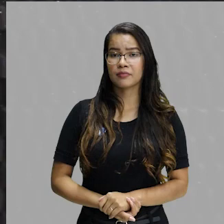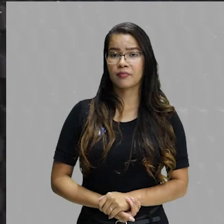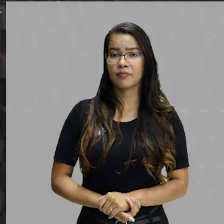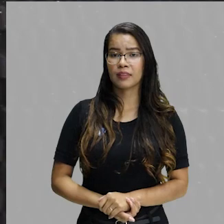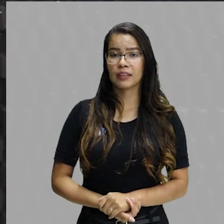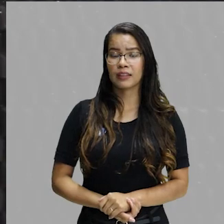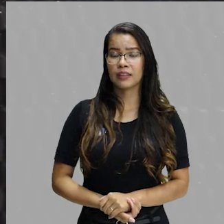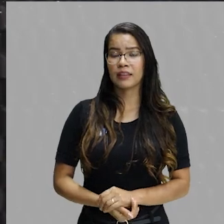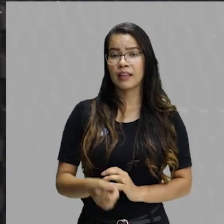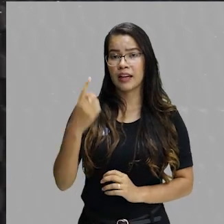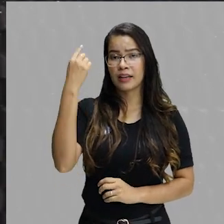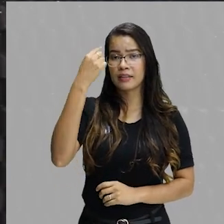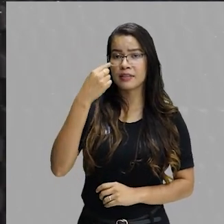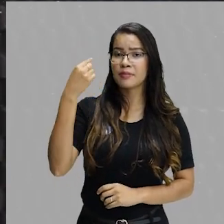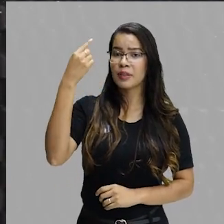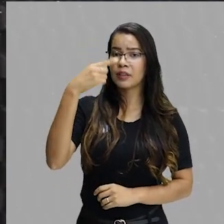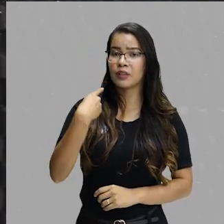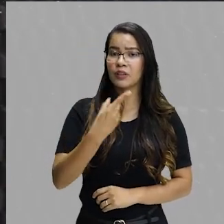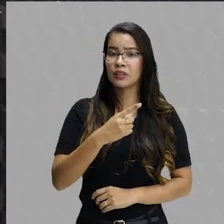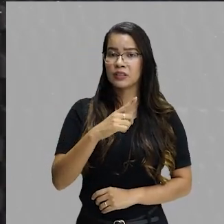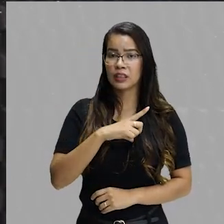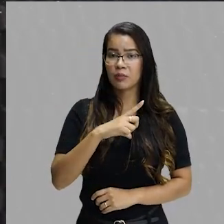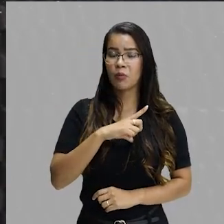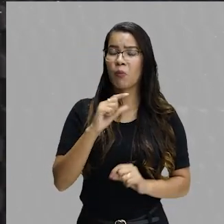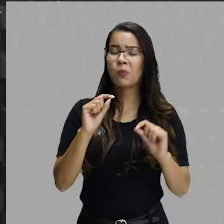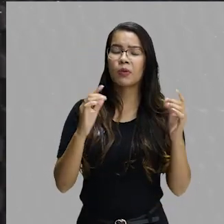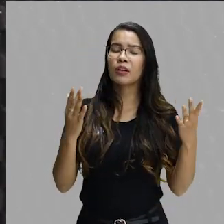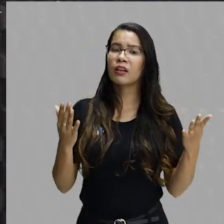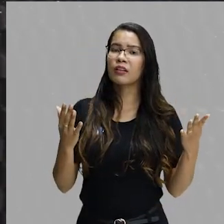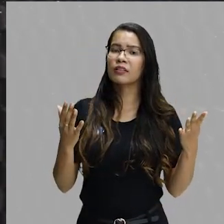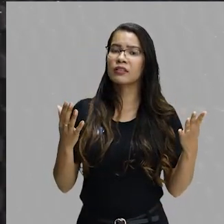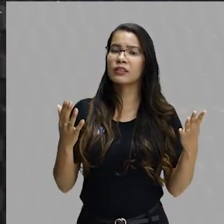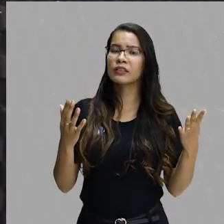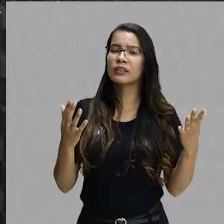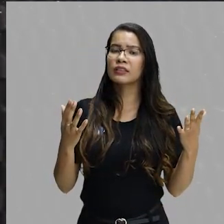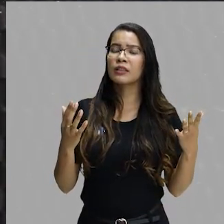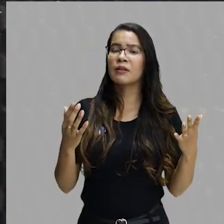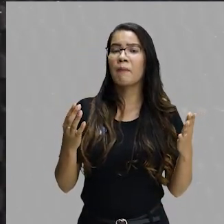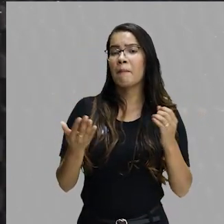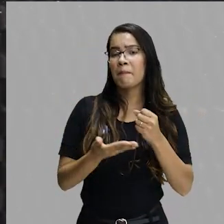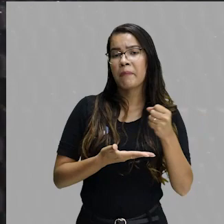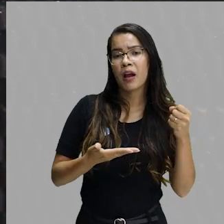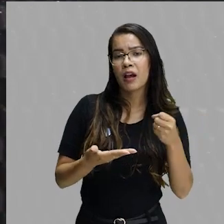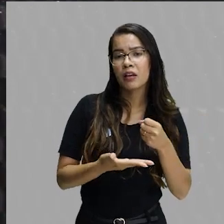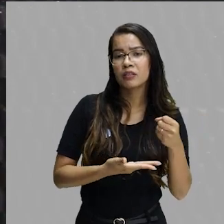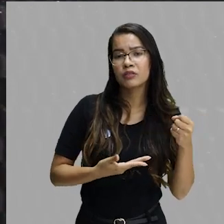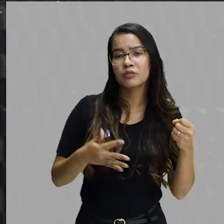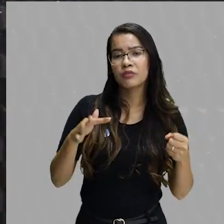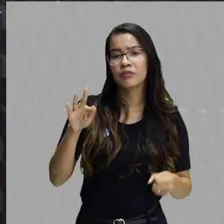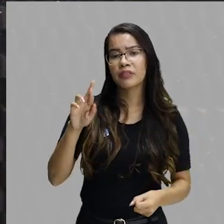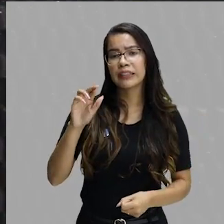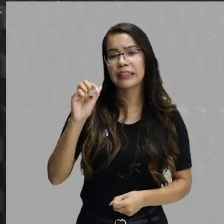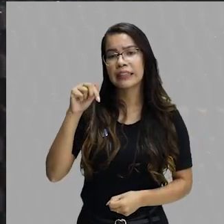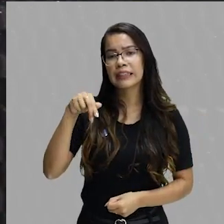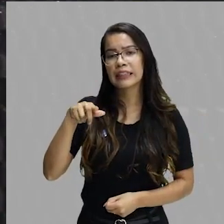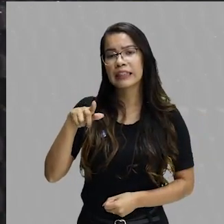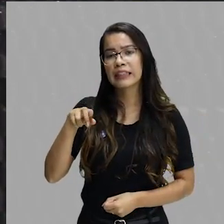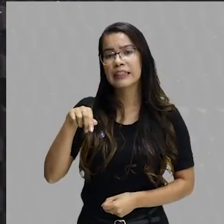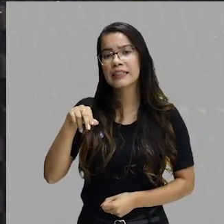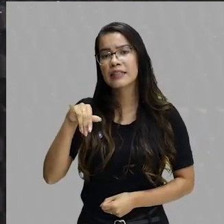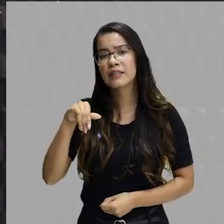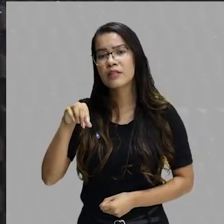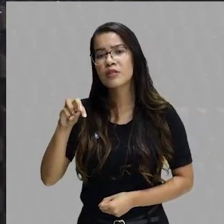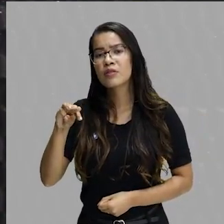Na Espanha, nós temos o caso do quê? O caso, basicamente, do franquismo. Quando você olha